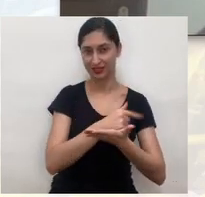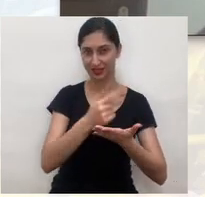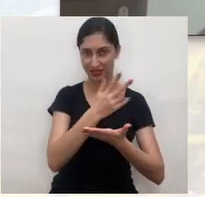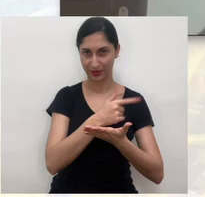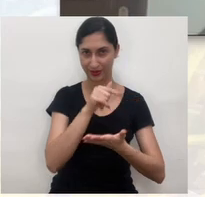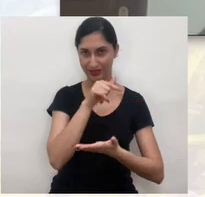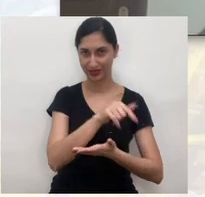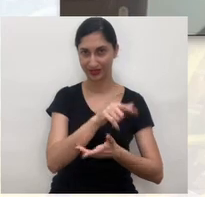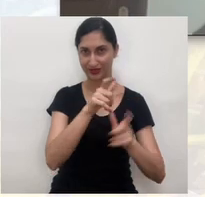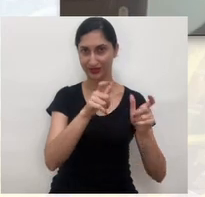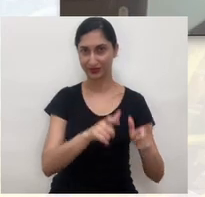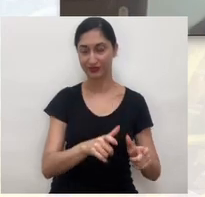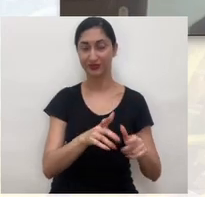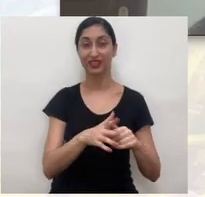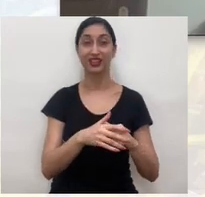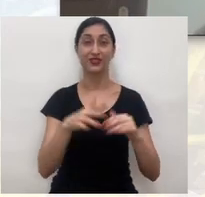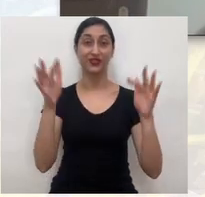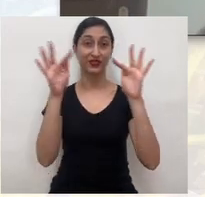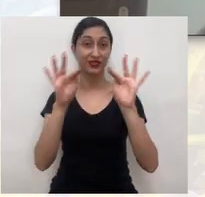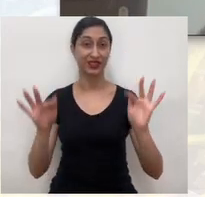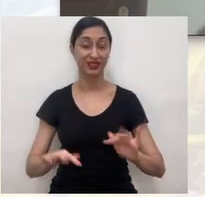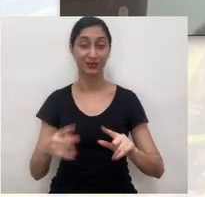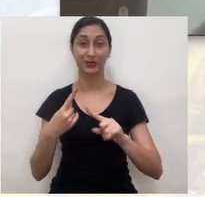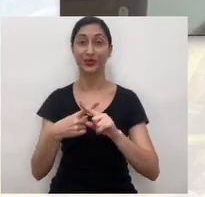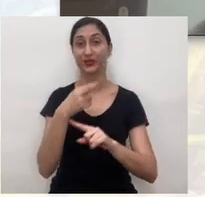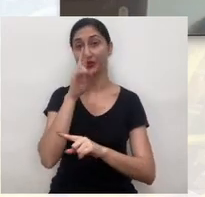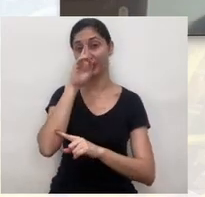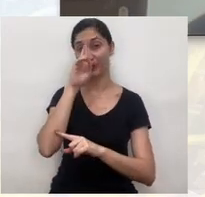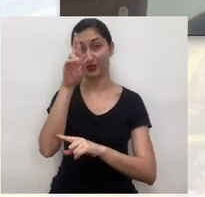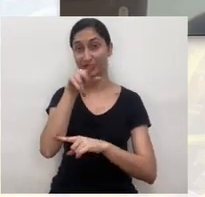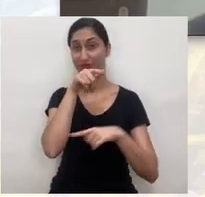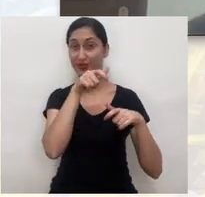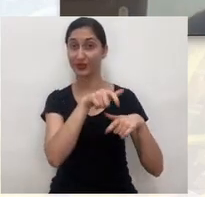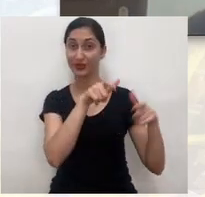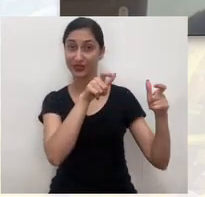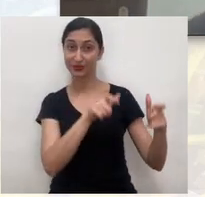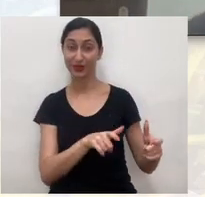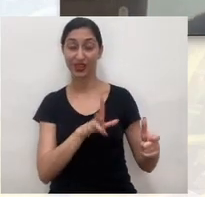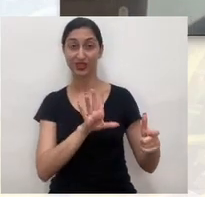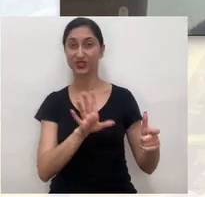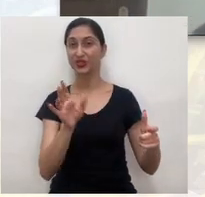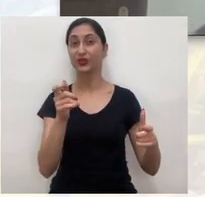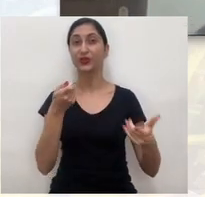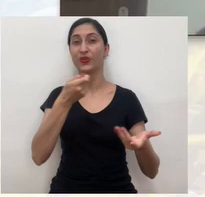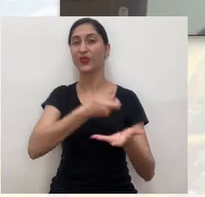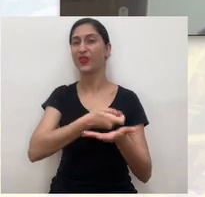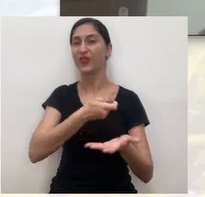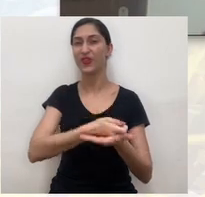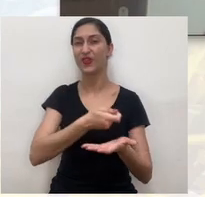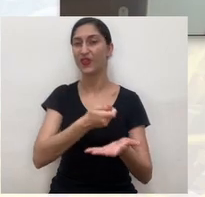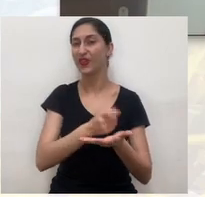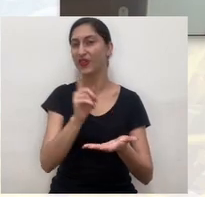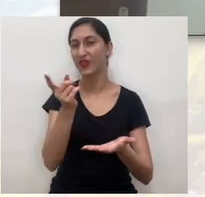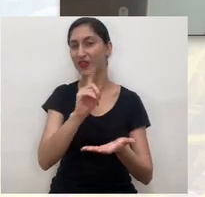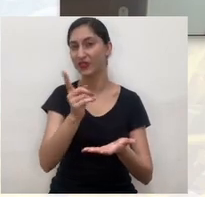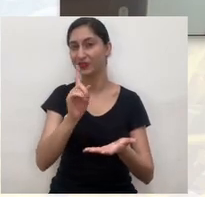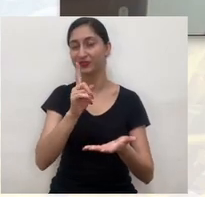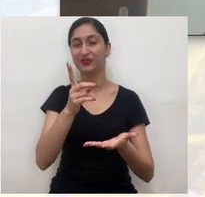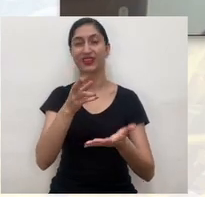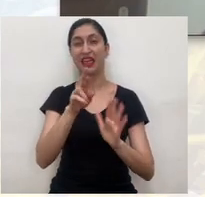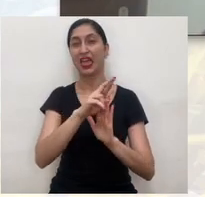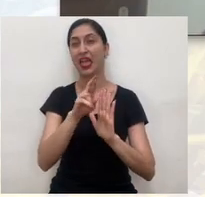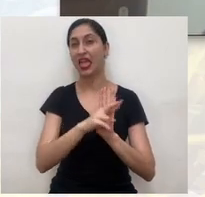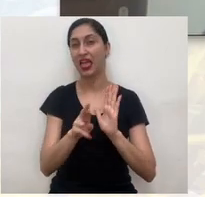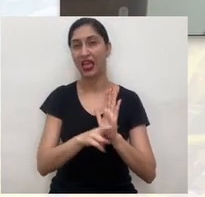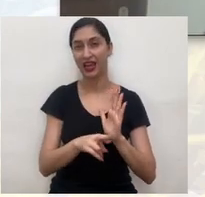muito feliz que o dono do espaço, né, não impôs nenhuma Aham. questão, deixou trabalhar livremente, Sim, né?